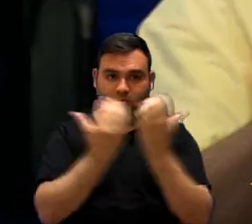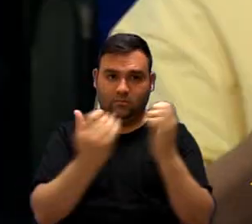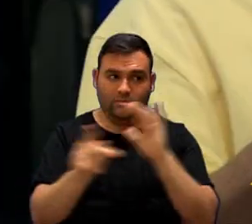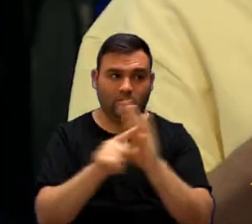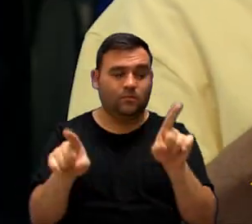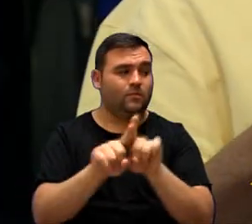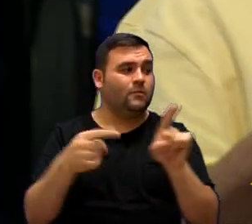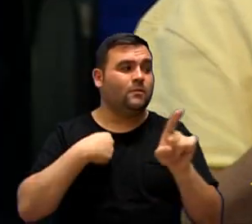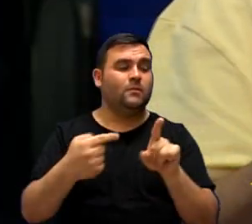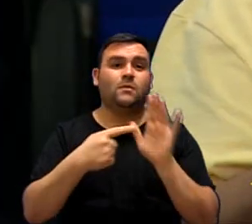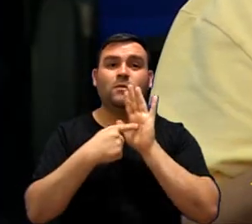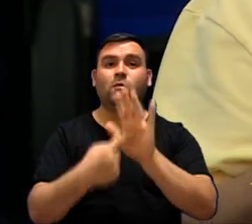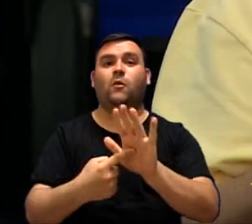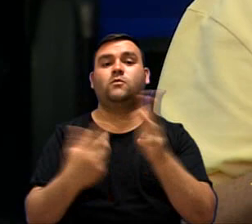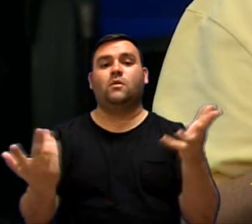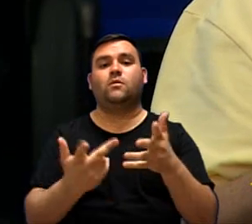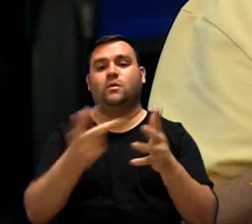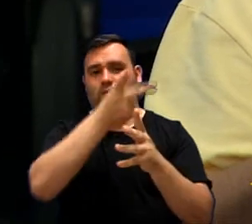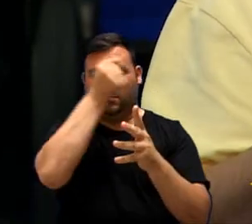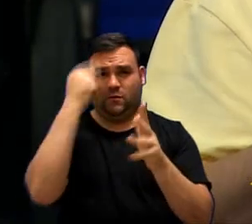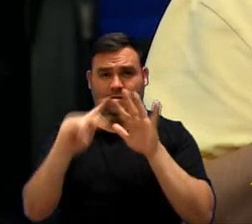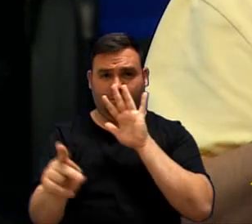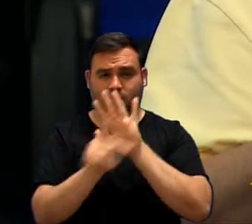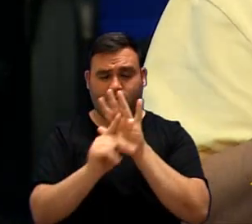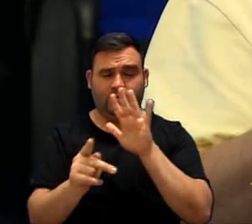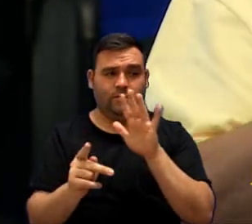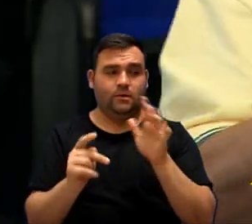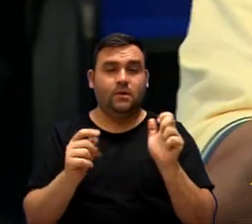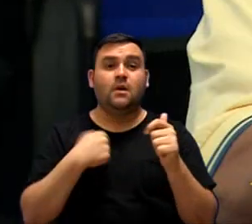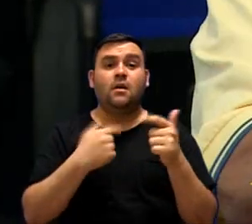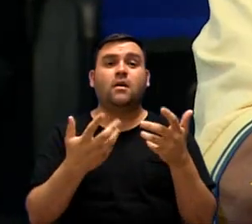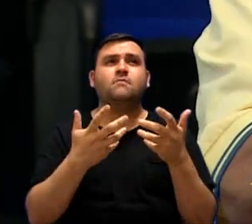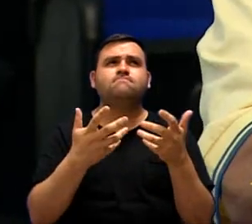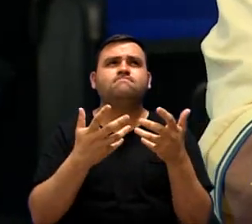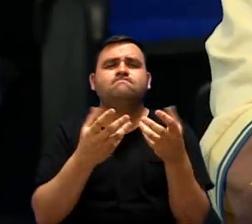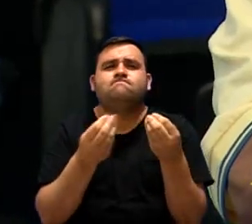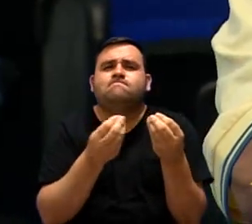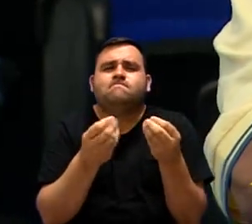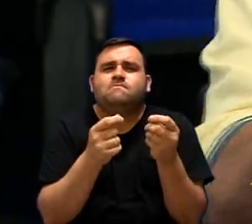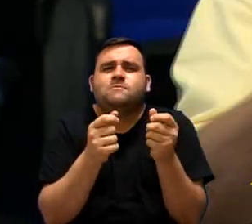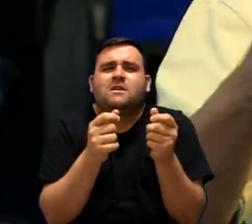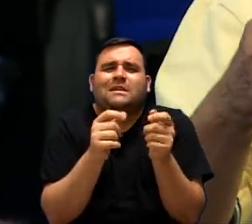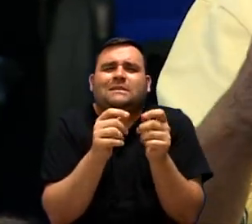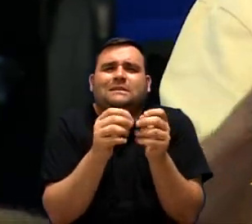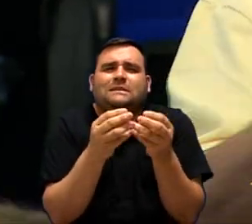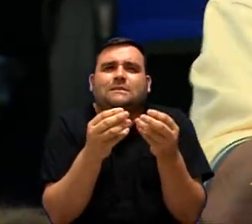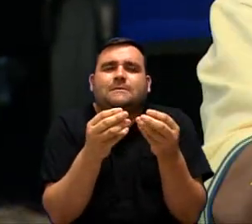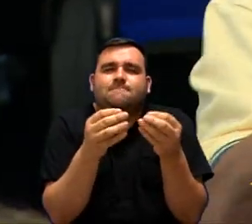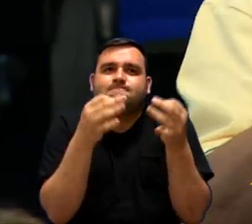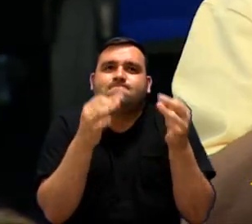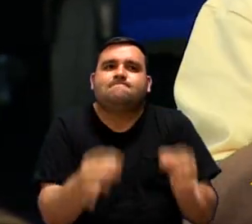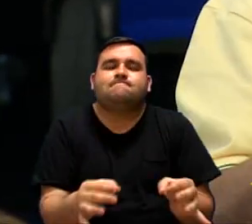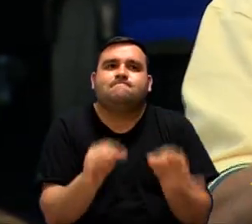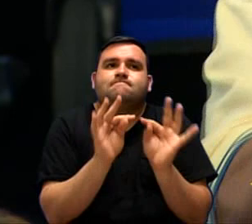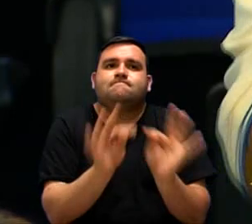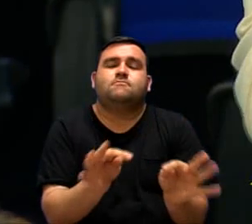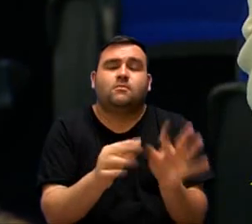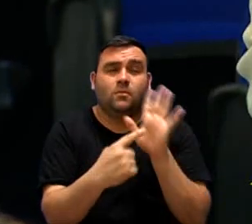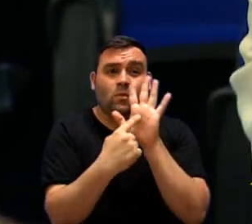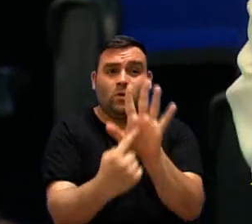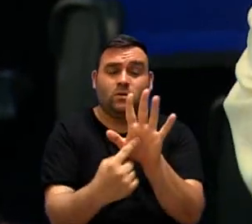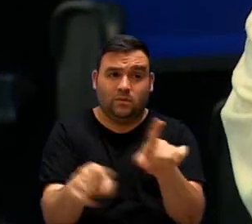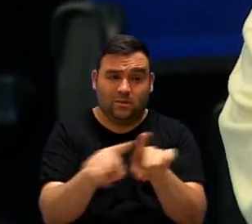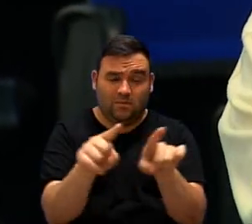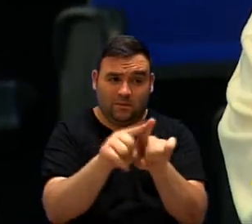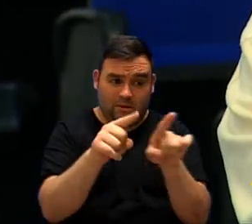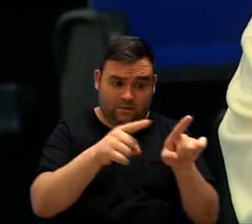quem apresenta por parte da Prefeitura, uma forma sintética de apresentação de em que